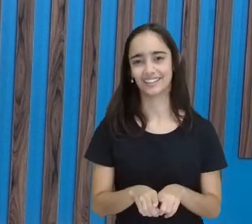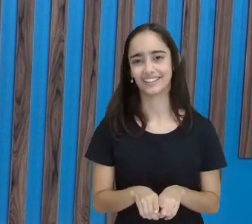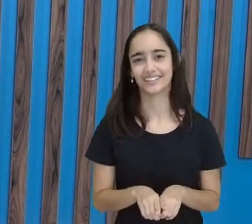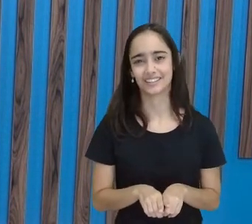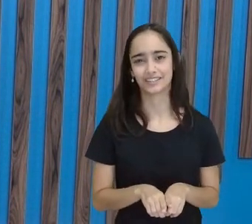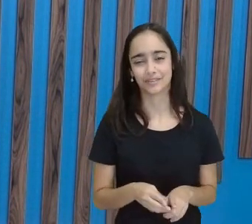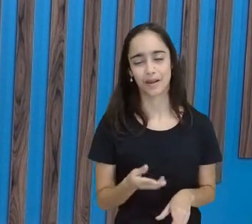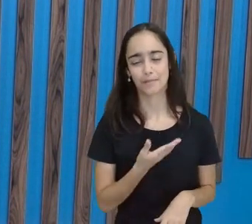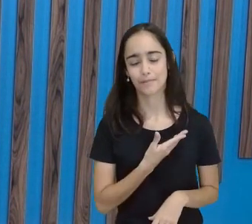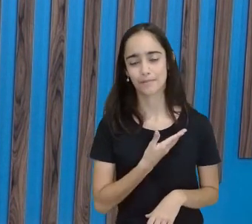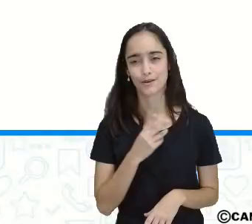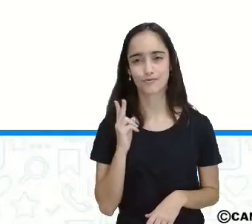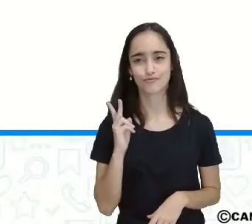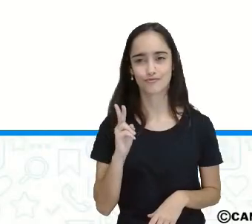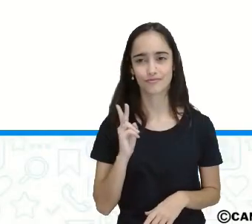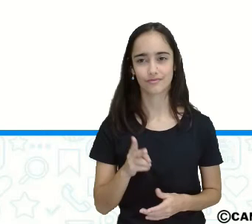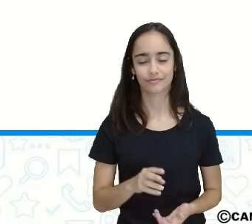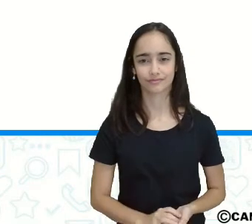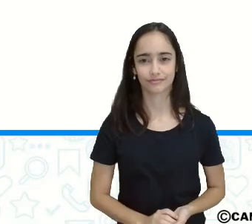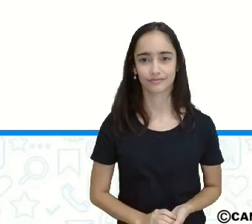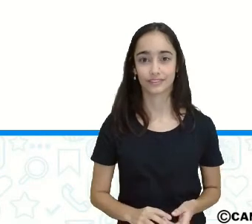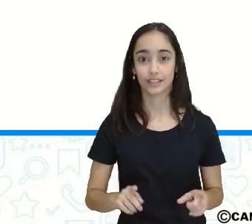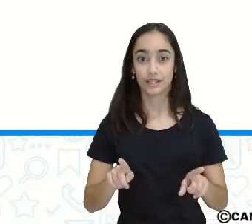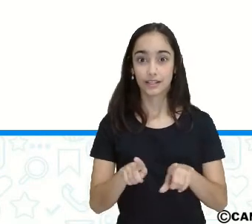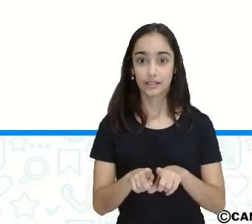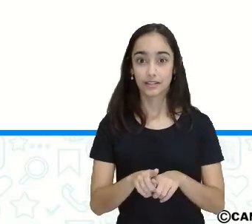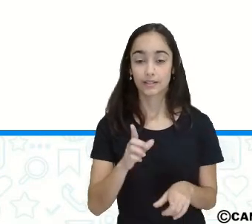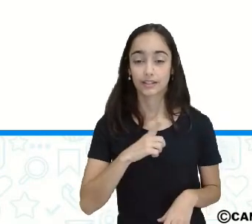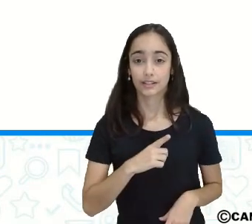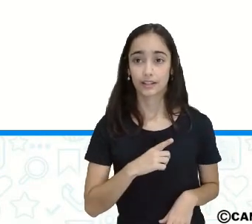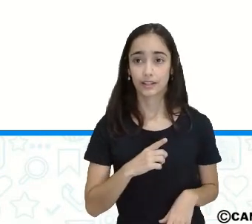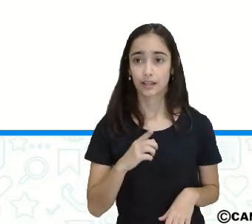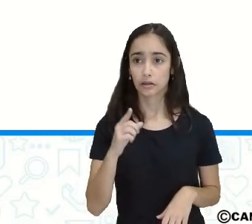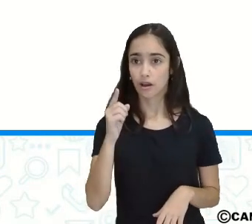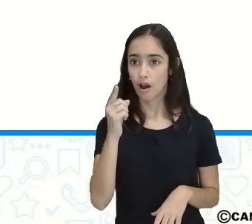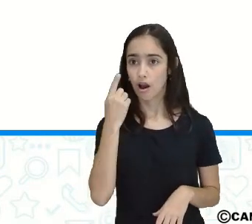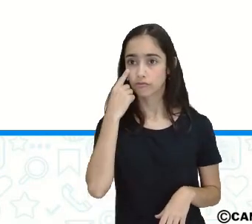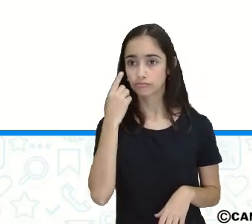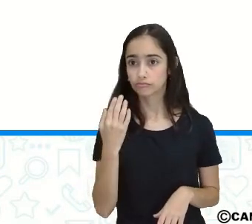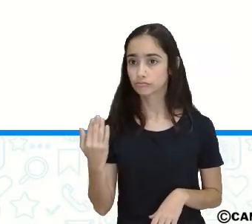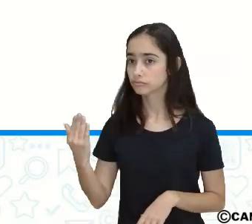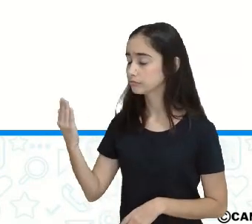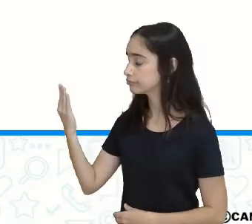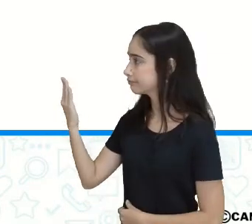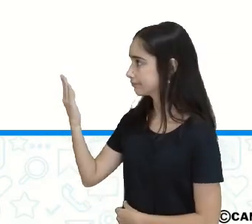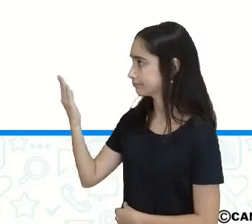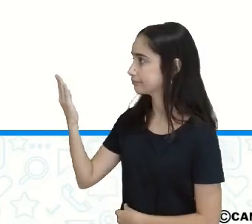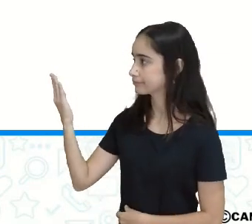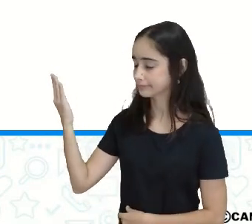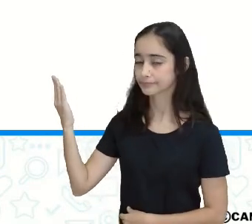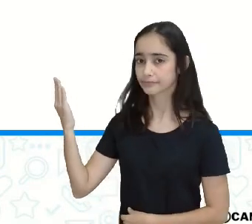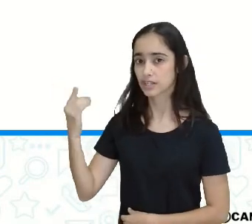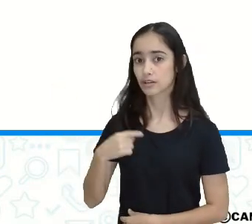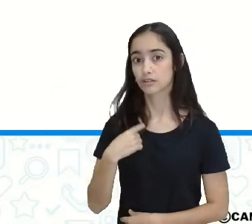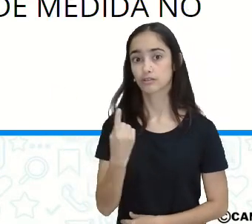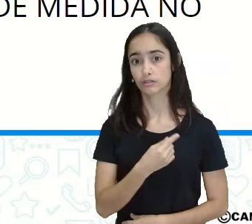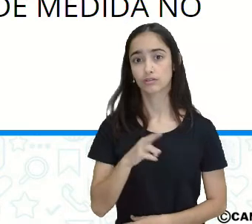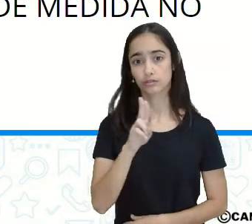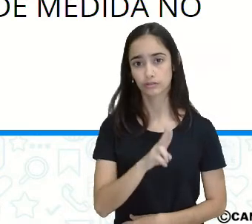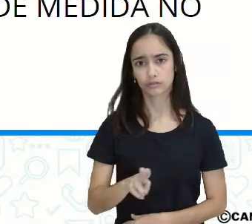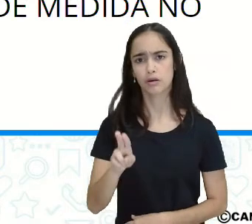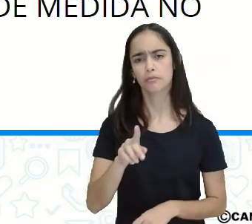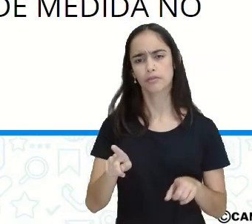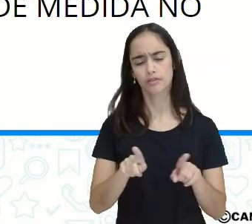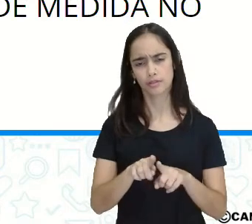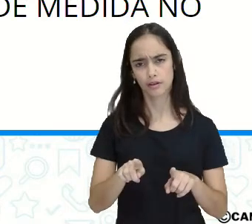tempo. Nós temos o calendário, que o calendário também é um instrumento que a gente usa na questão do tempo também,